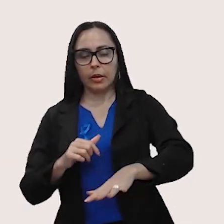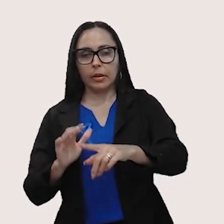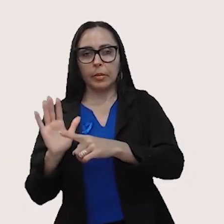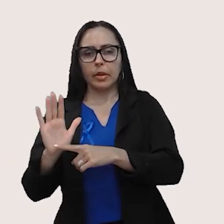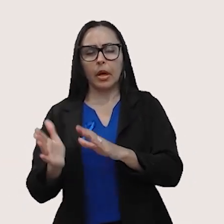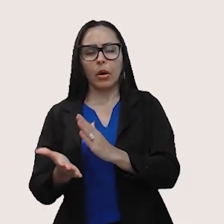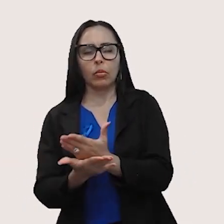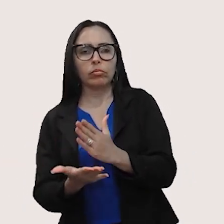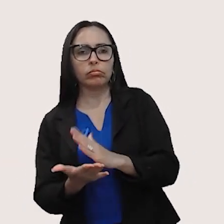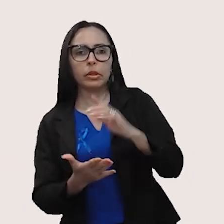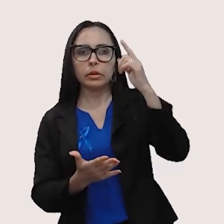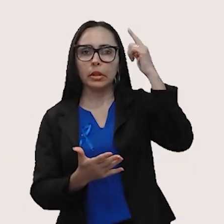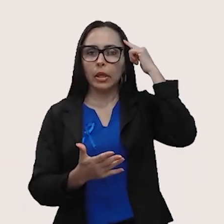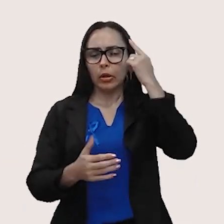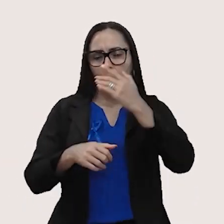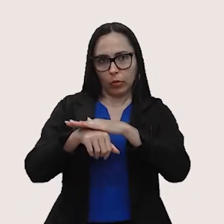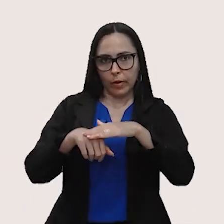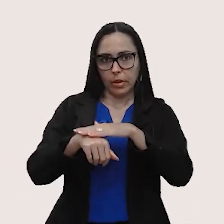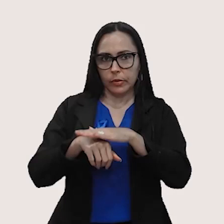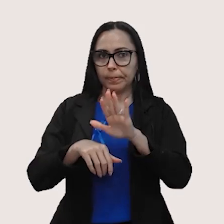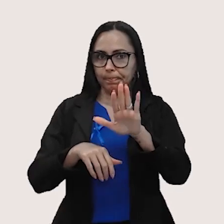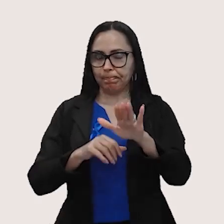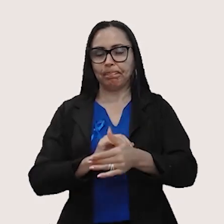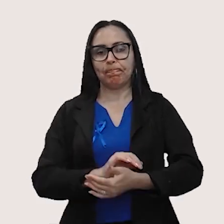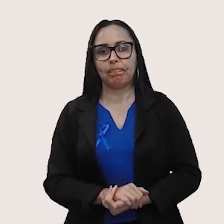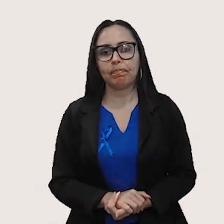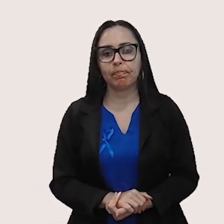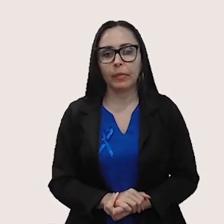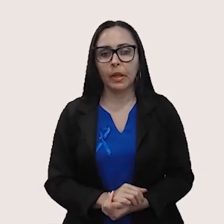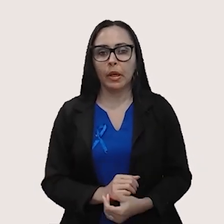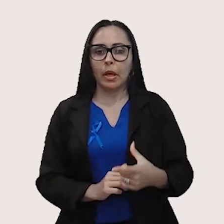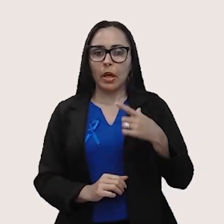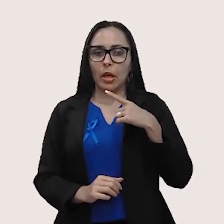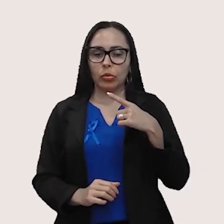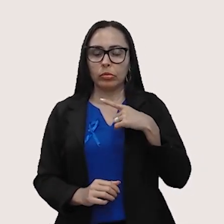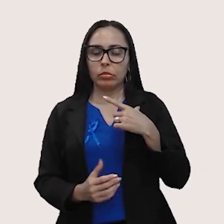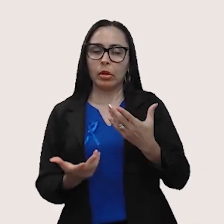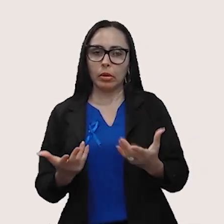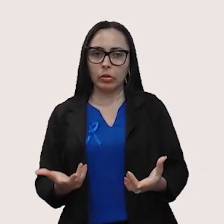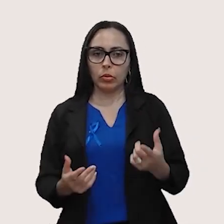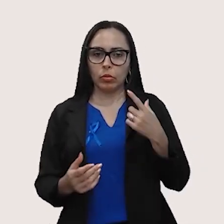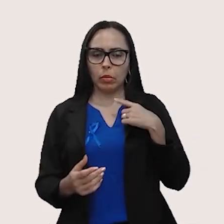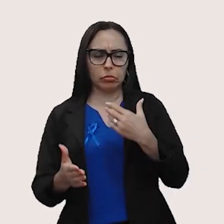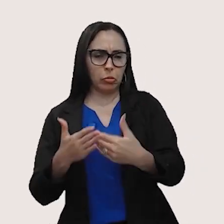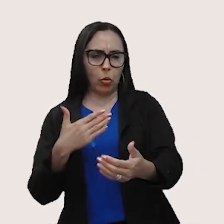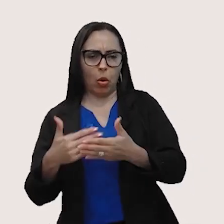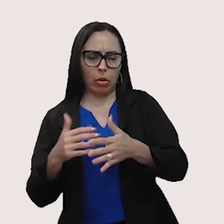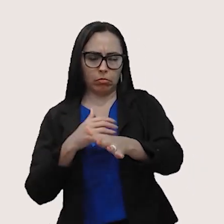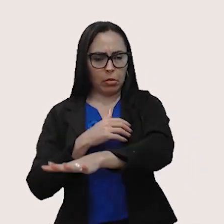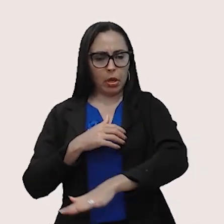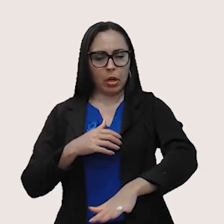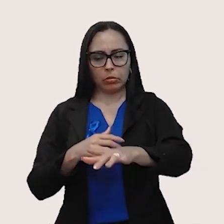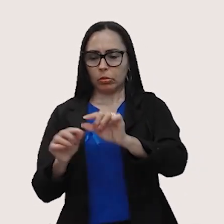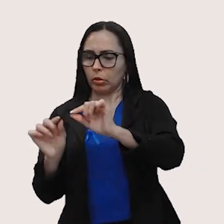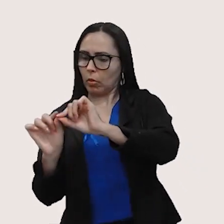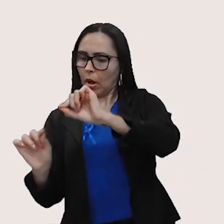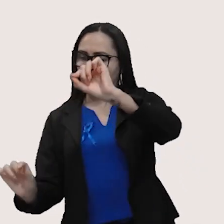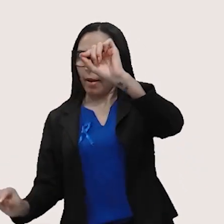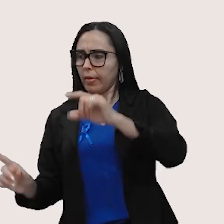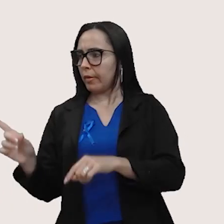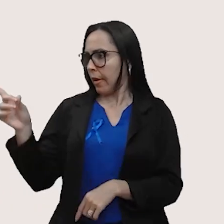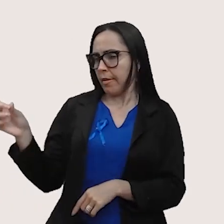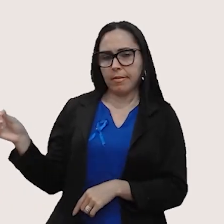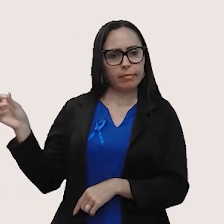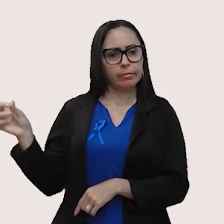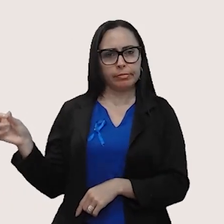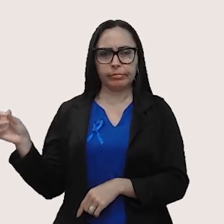com vocês. Olha só. Então eu tenho um plano qualquer onde eu coloquei aí uma reta que eu posso dar o nome que eu quiser, uma